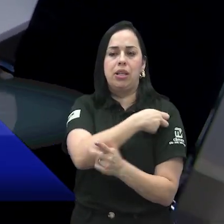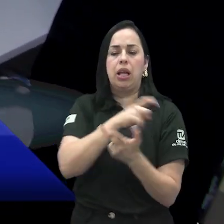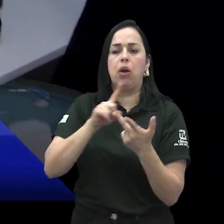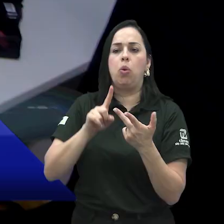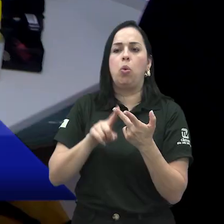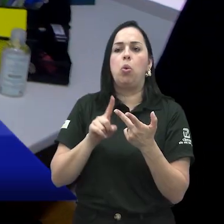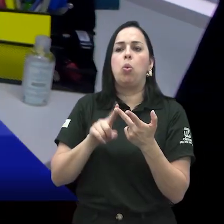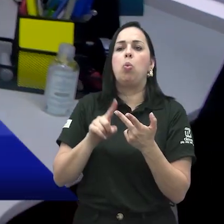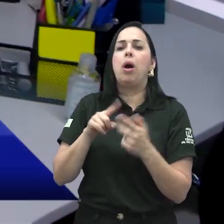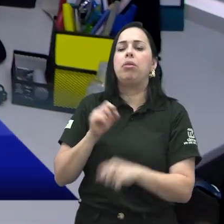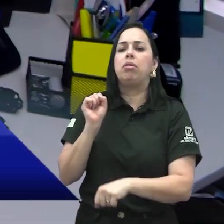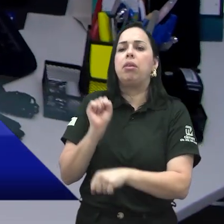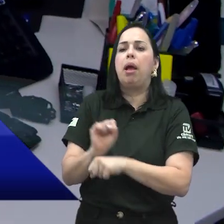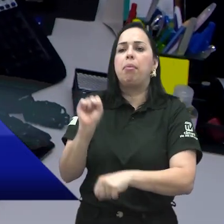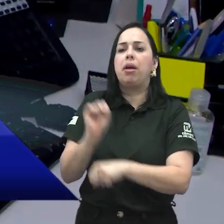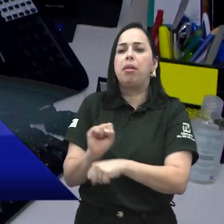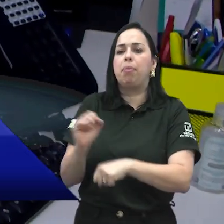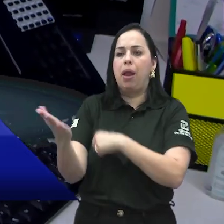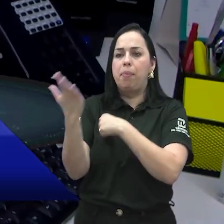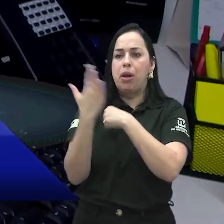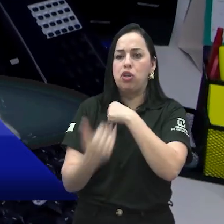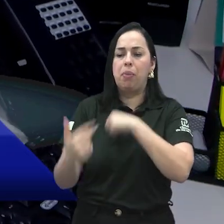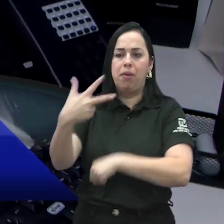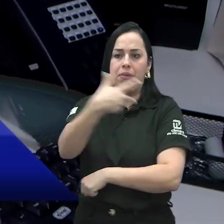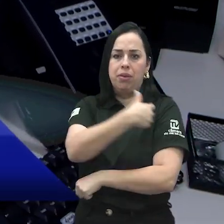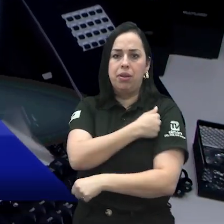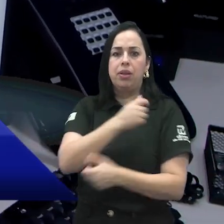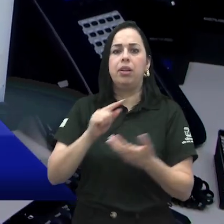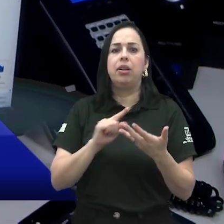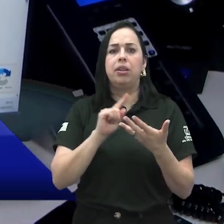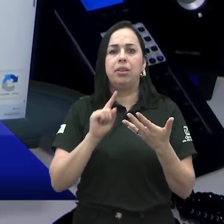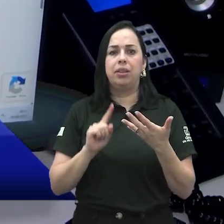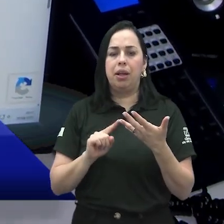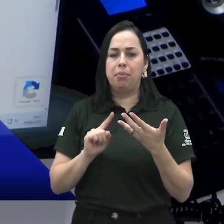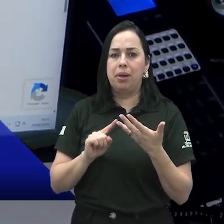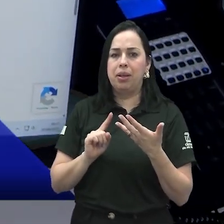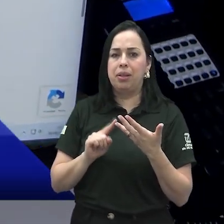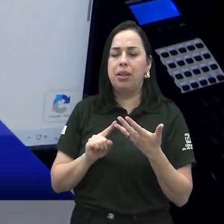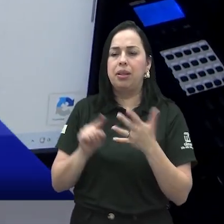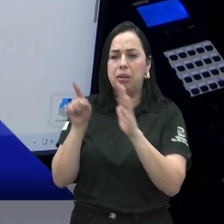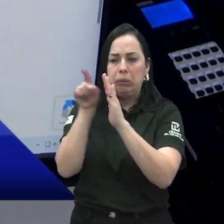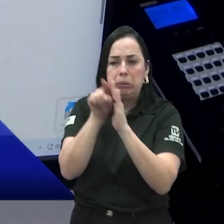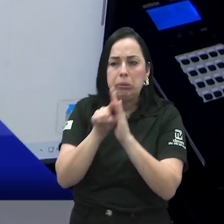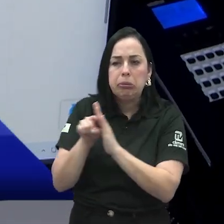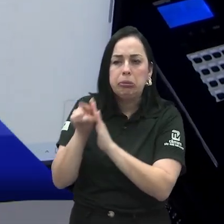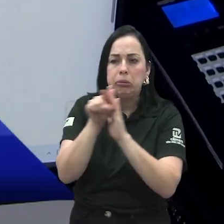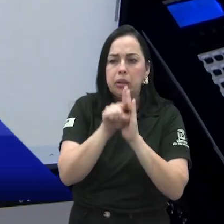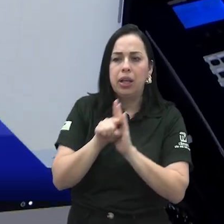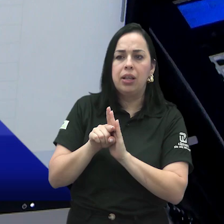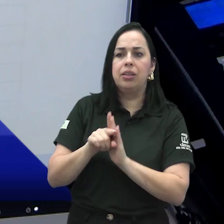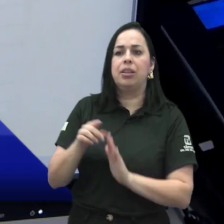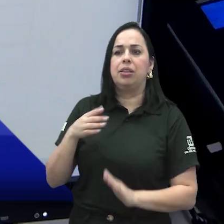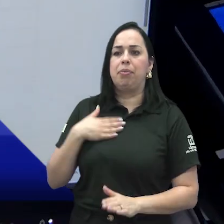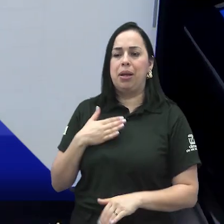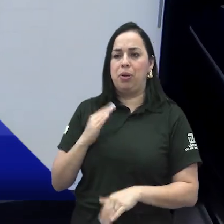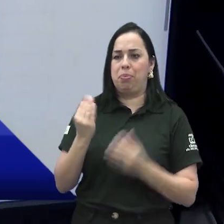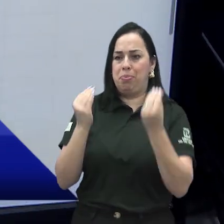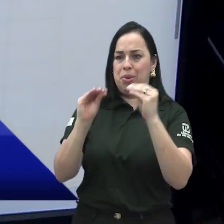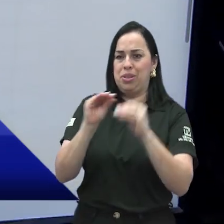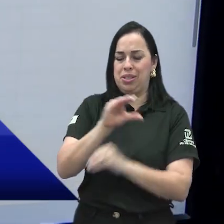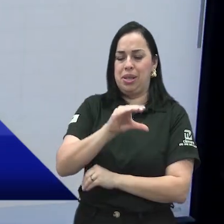o tempo de espera de cada unidade, e ele consegue, além de consultar através do